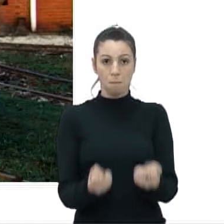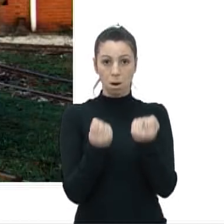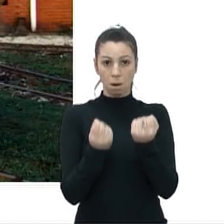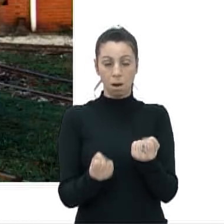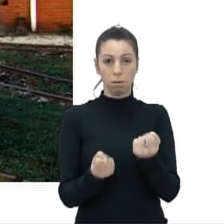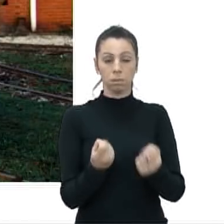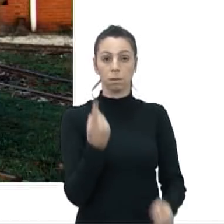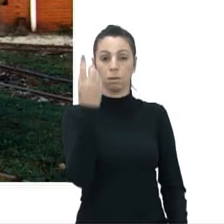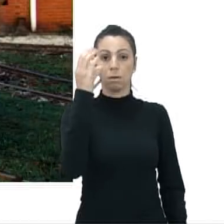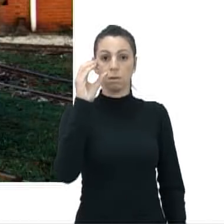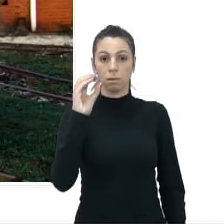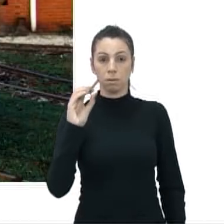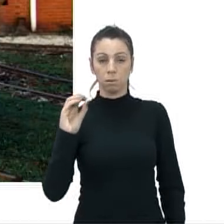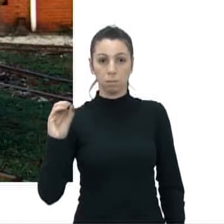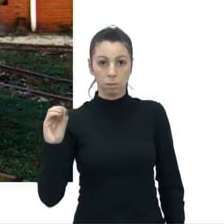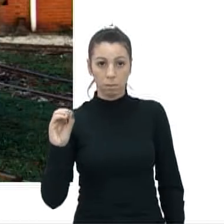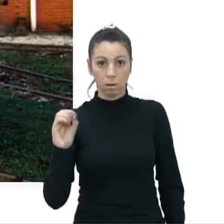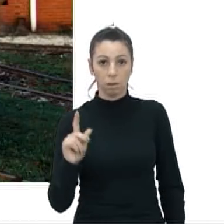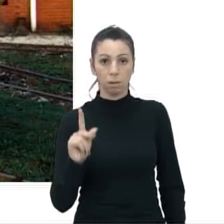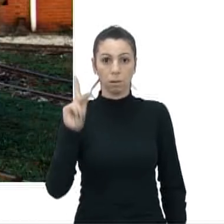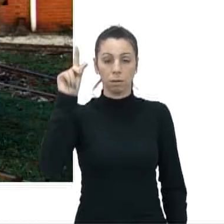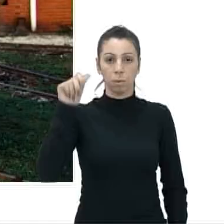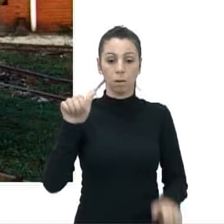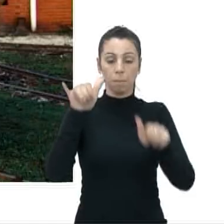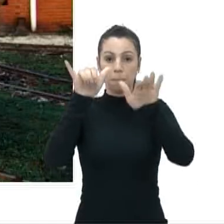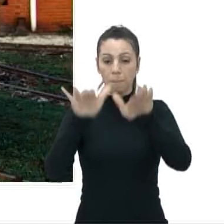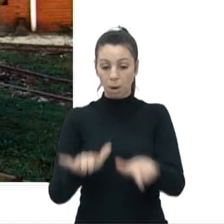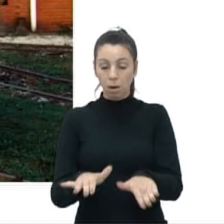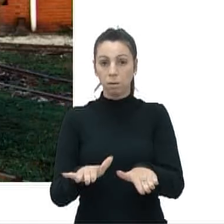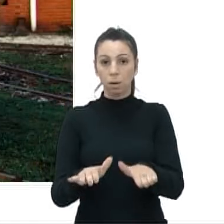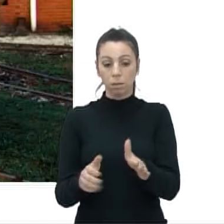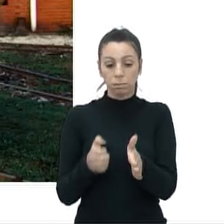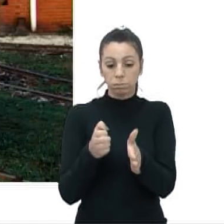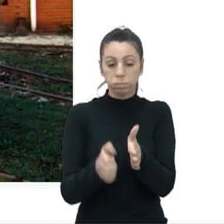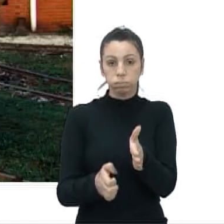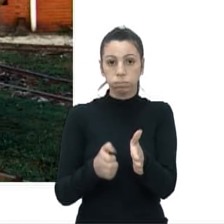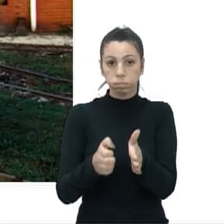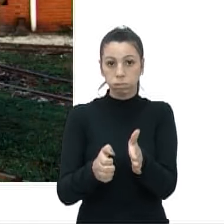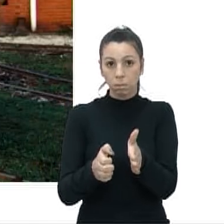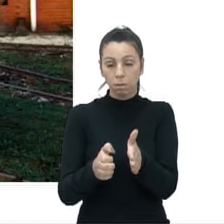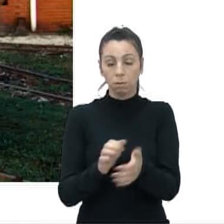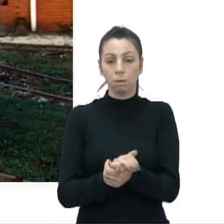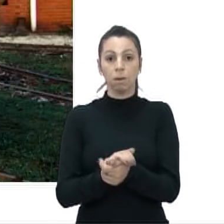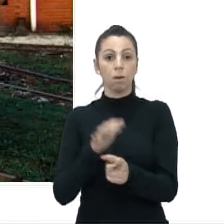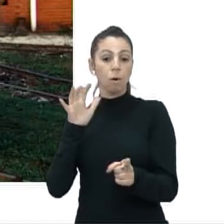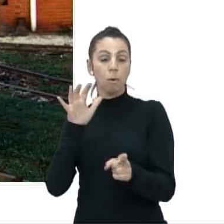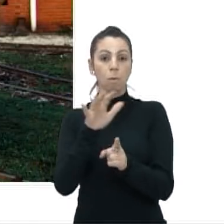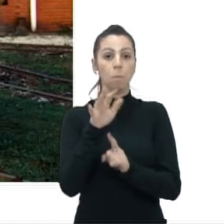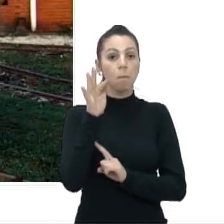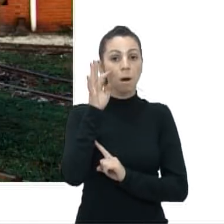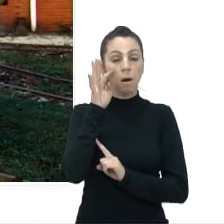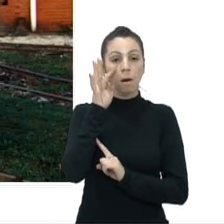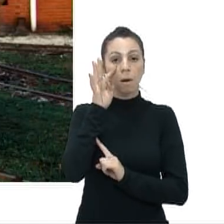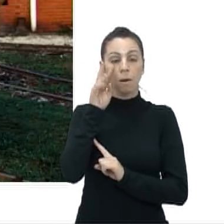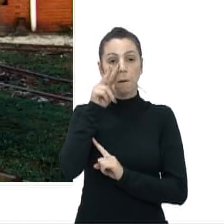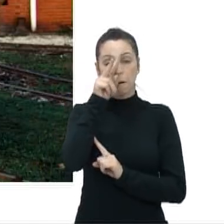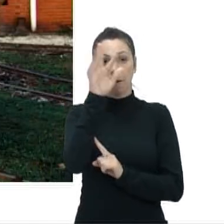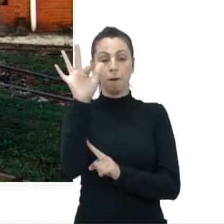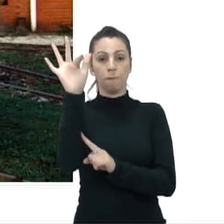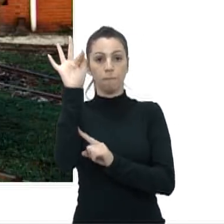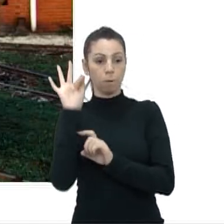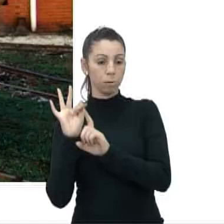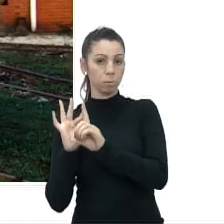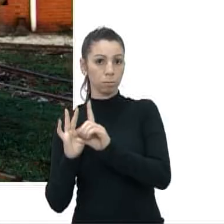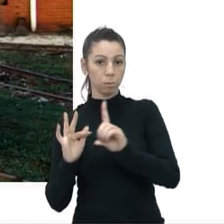sob trilhos. Em um momento, uma força resultante paralela ao trilho e para a direita tem instante igual a